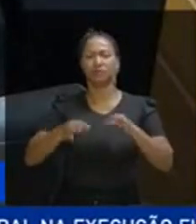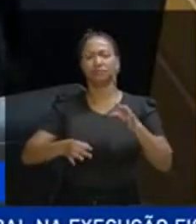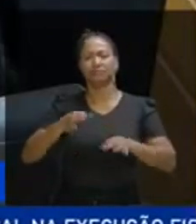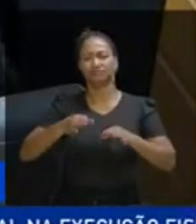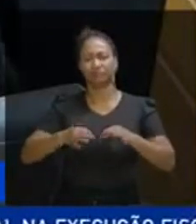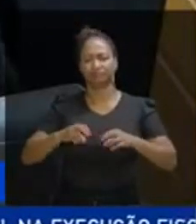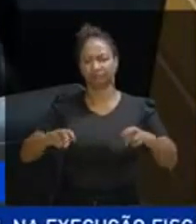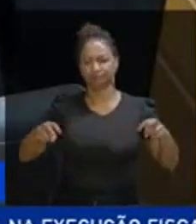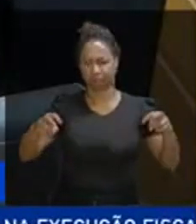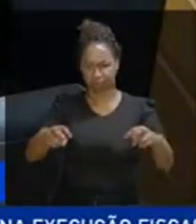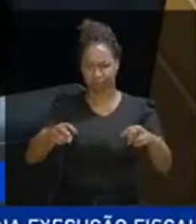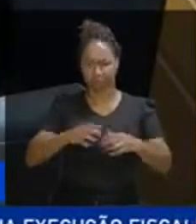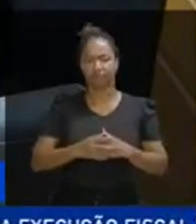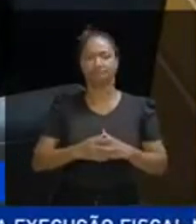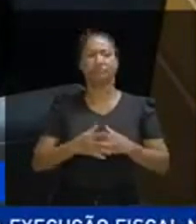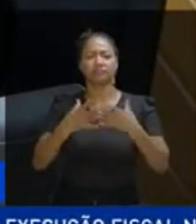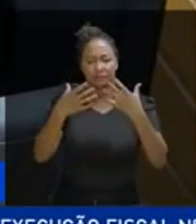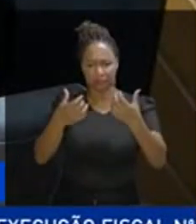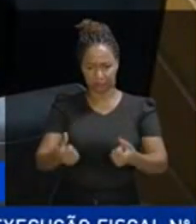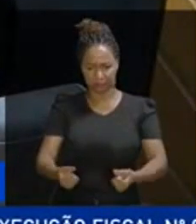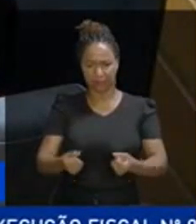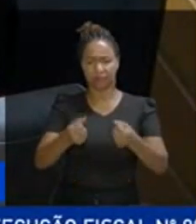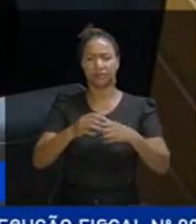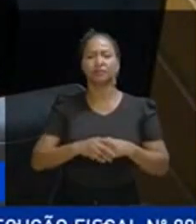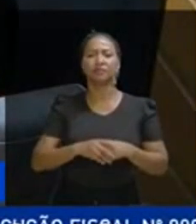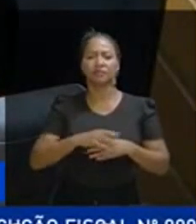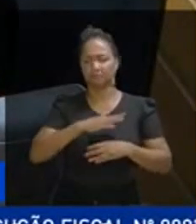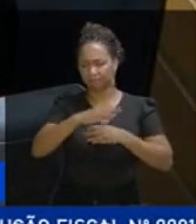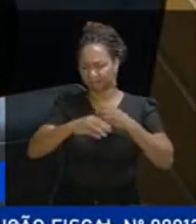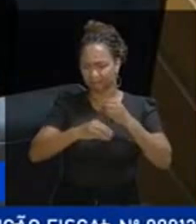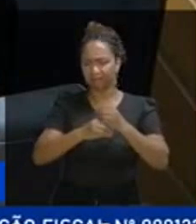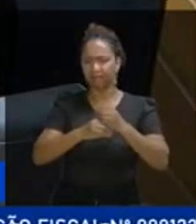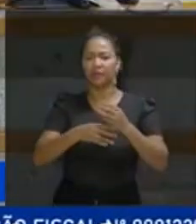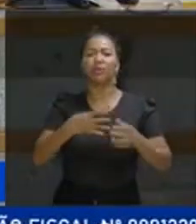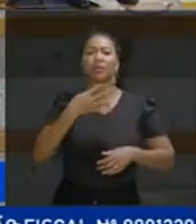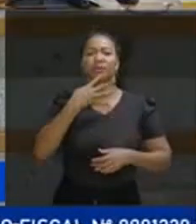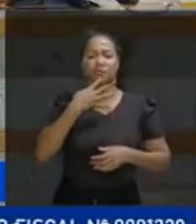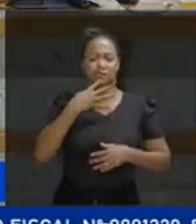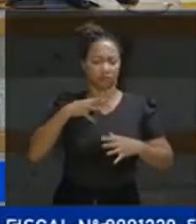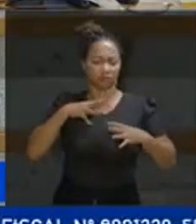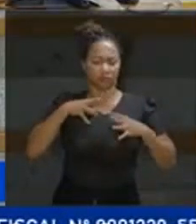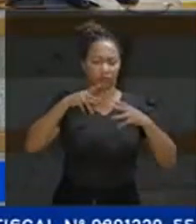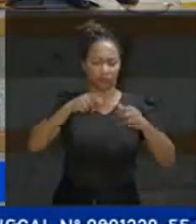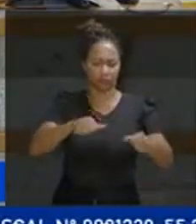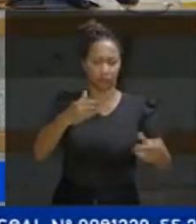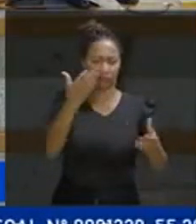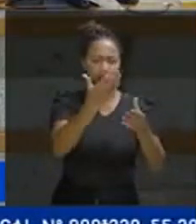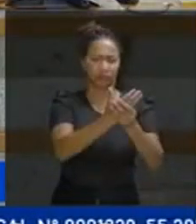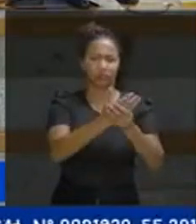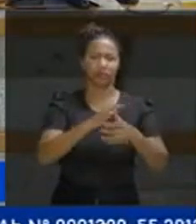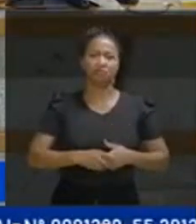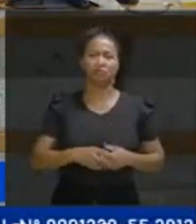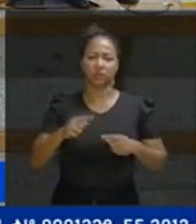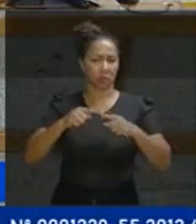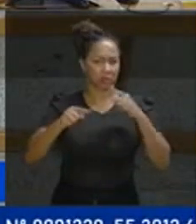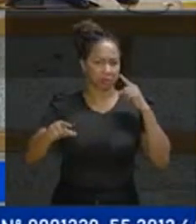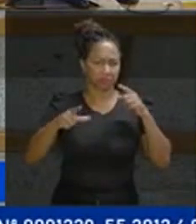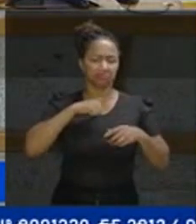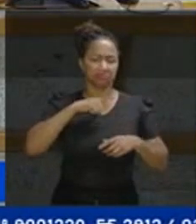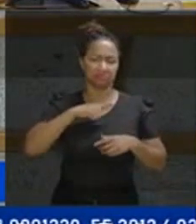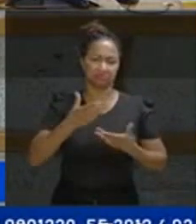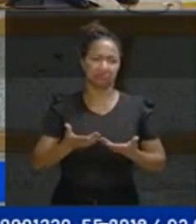Tina Souza. Preenche os pressupostos recursais intrínsecos e extrínsecos, de modo que dele conheço. Alguma objeção ao